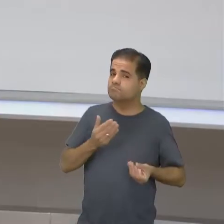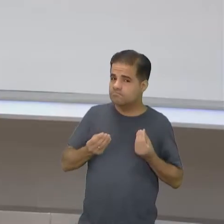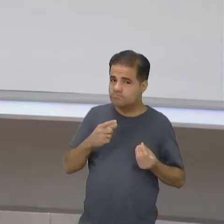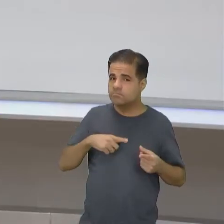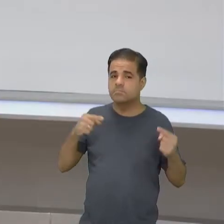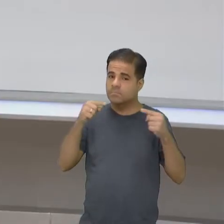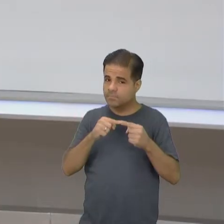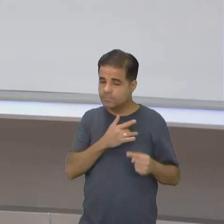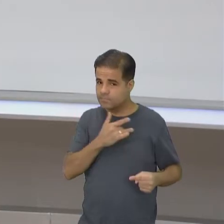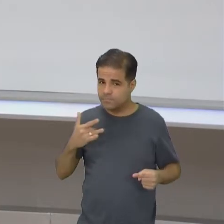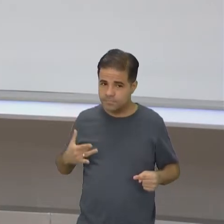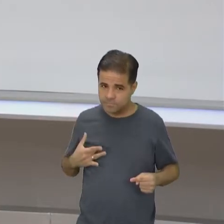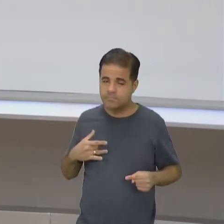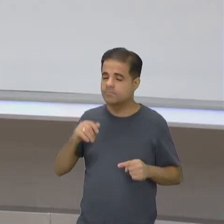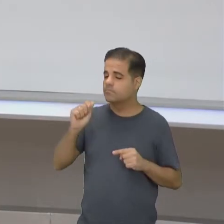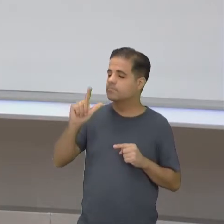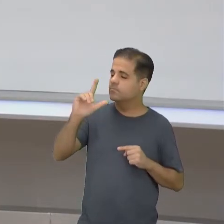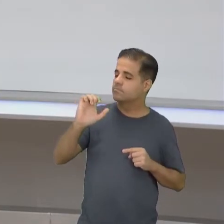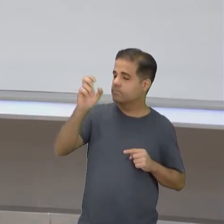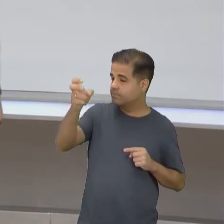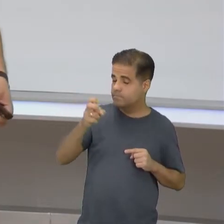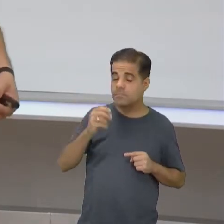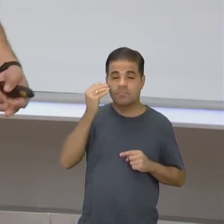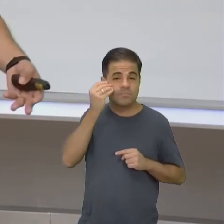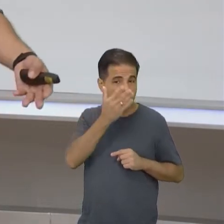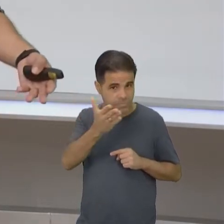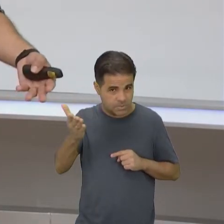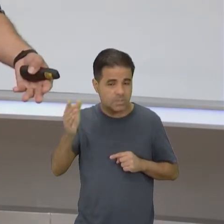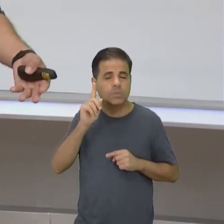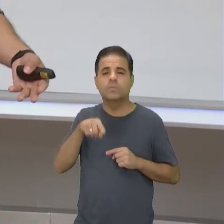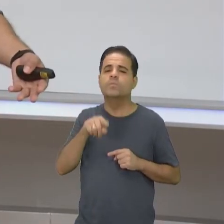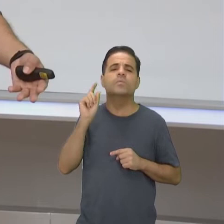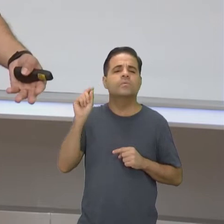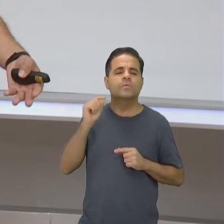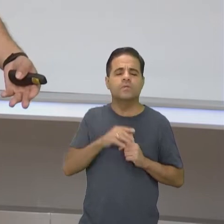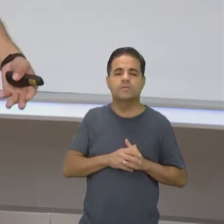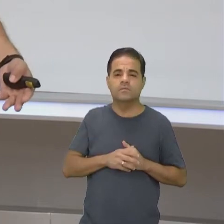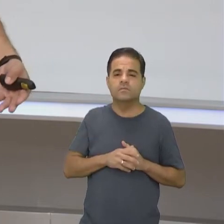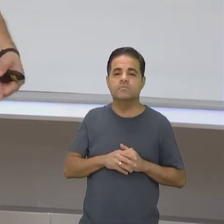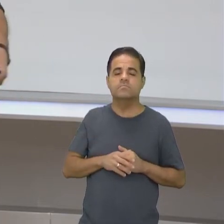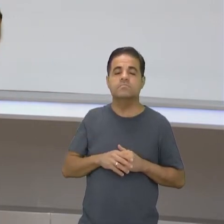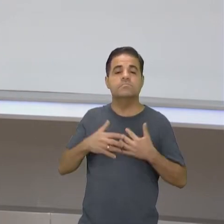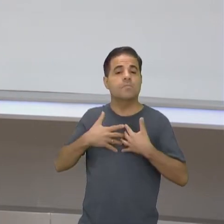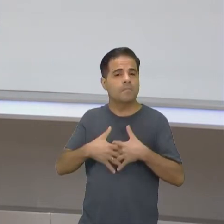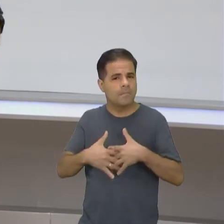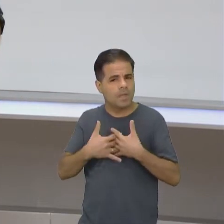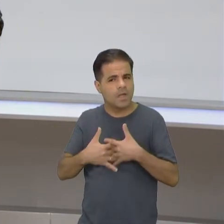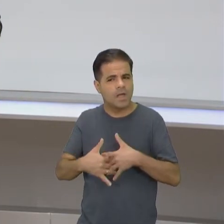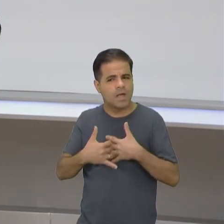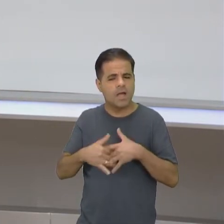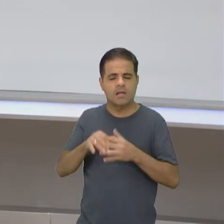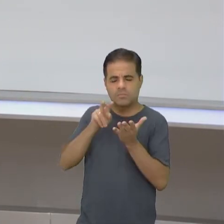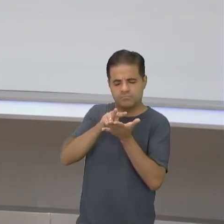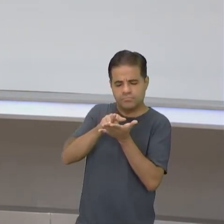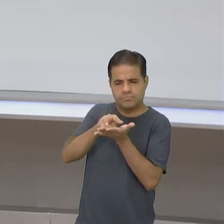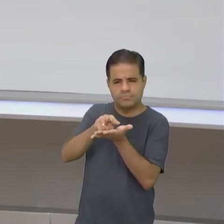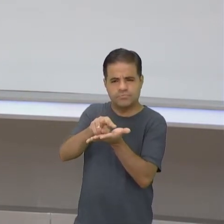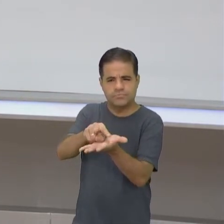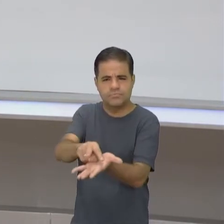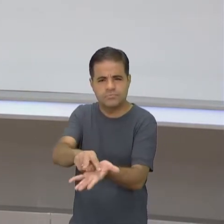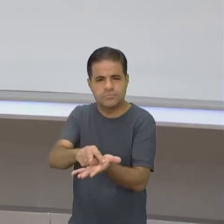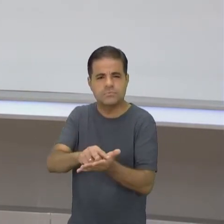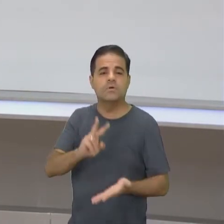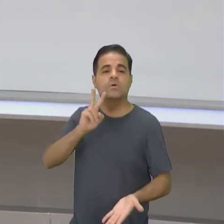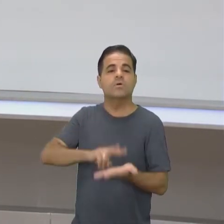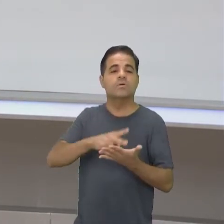ver com a saúde do Alex Caruso, porque está mostrando uma máquina de ressonância magnética. Qual é